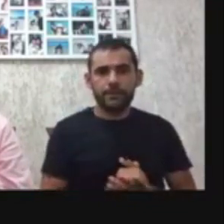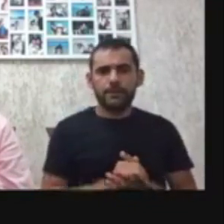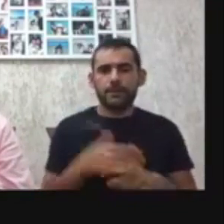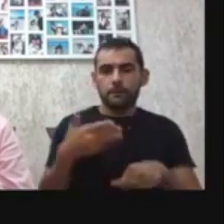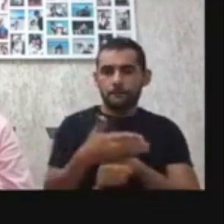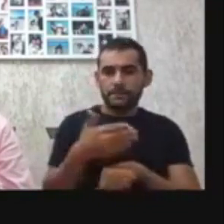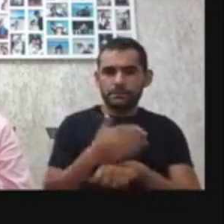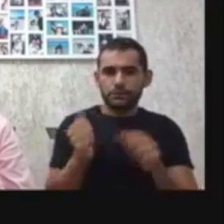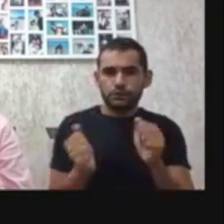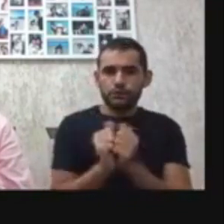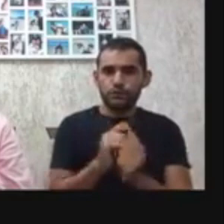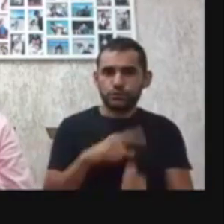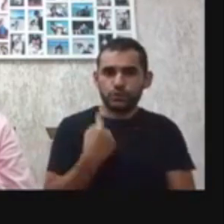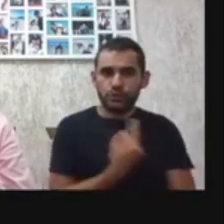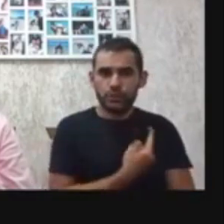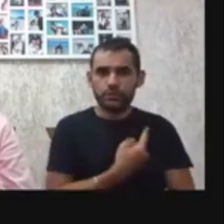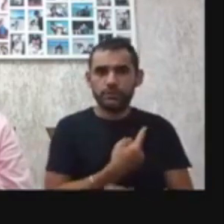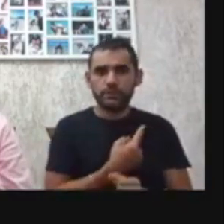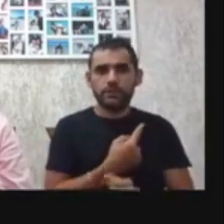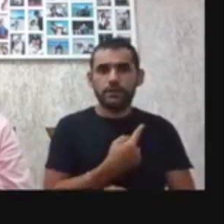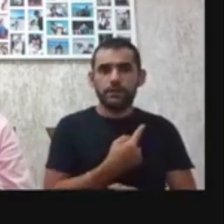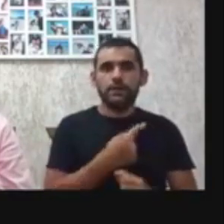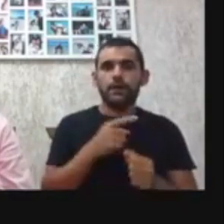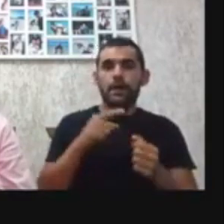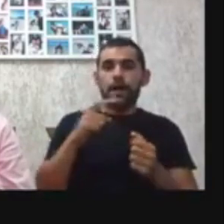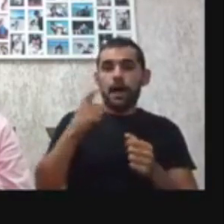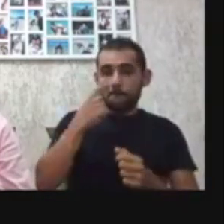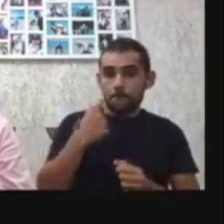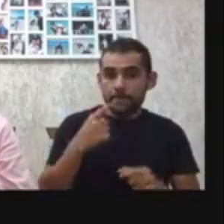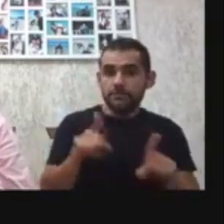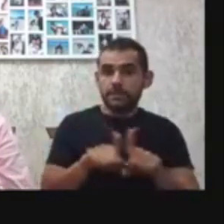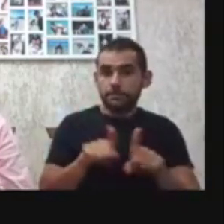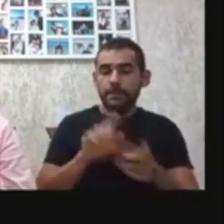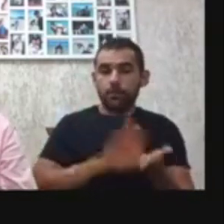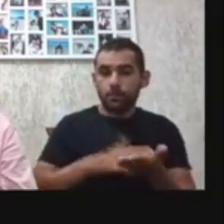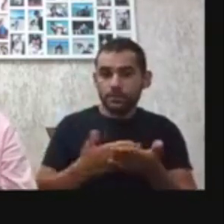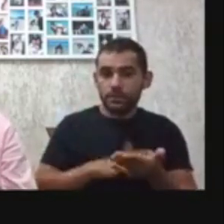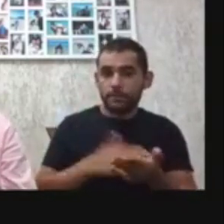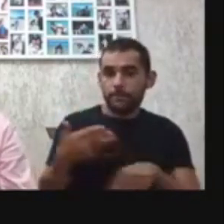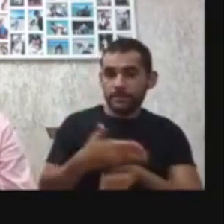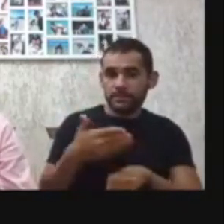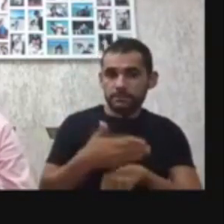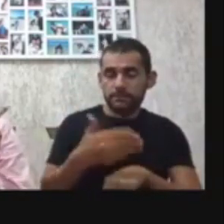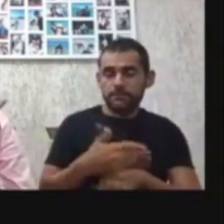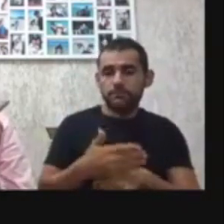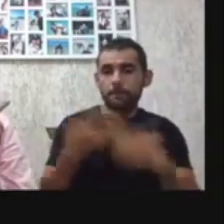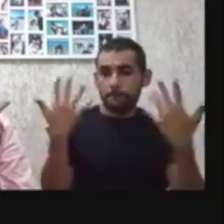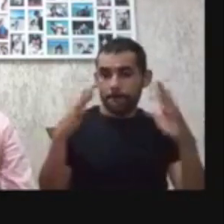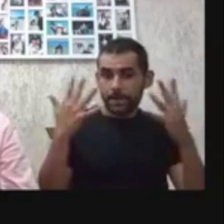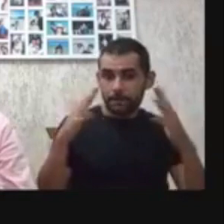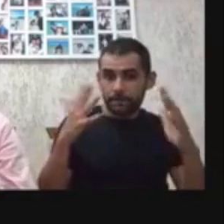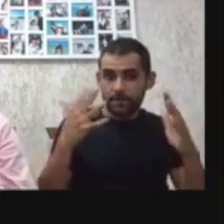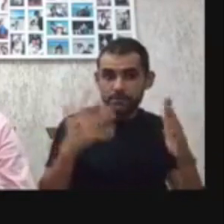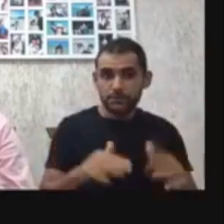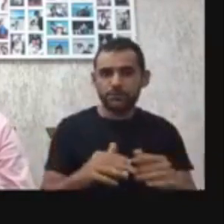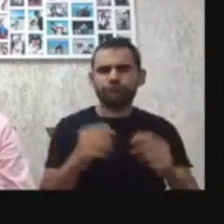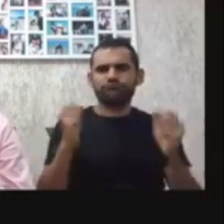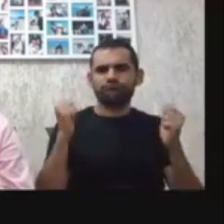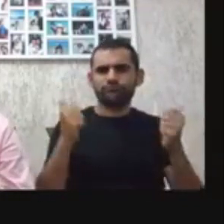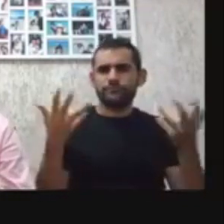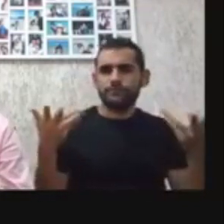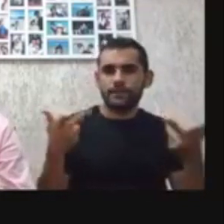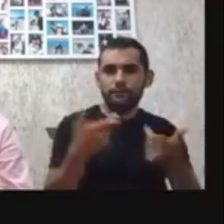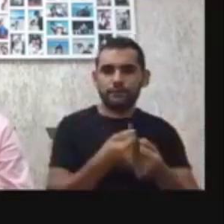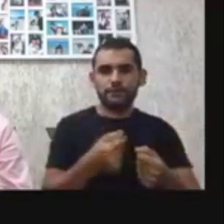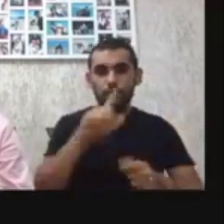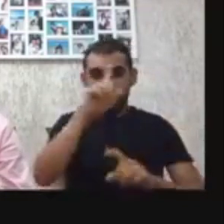participando junto conosco, ao Pedro, que é o nosso intérprete, que está ali no fundo. Parabéns, Pedro, foi show de bola, me deu uma